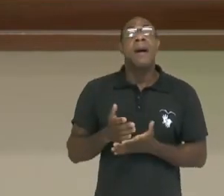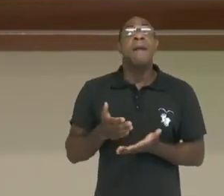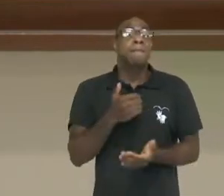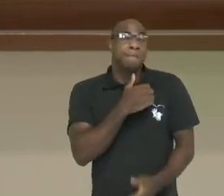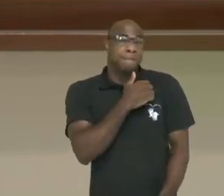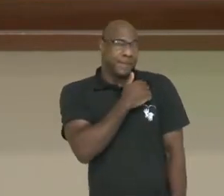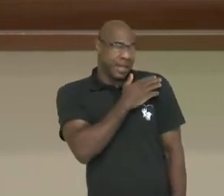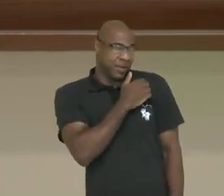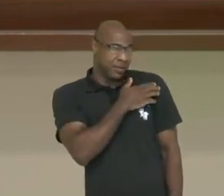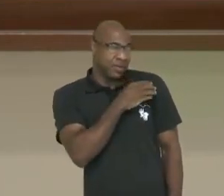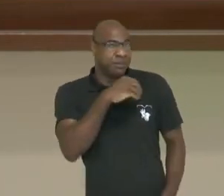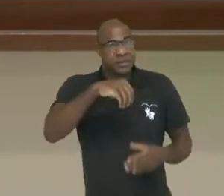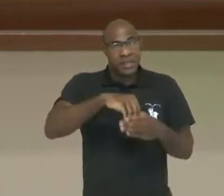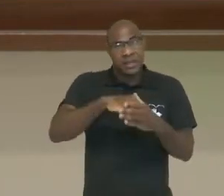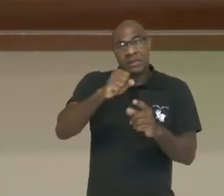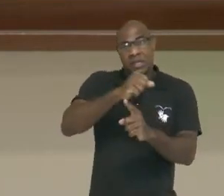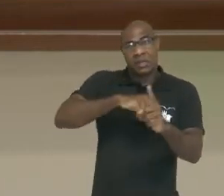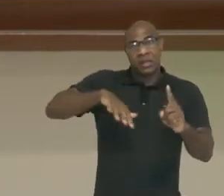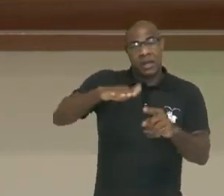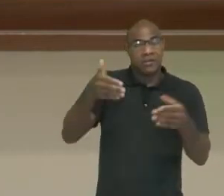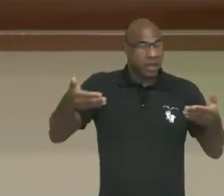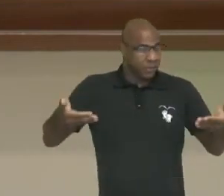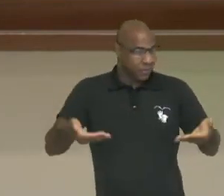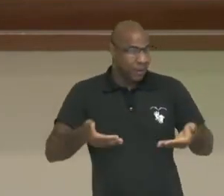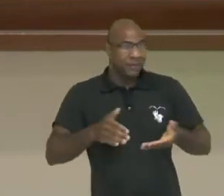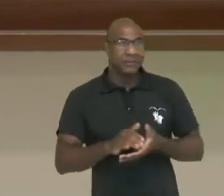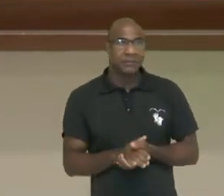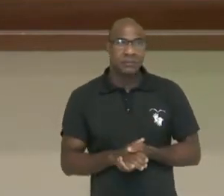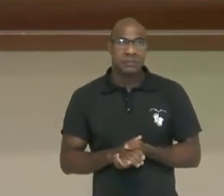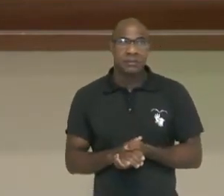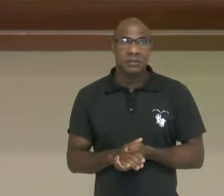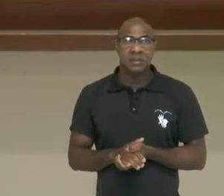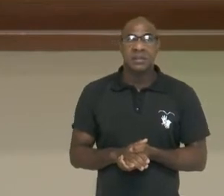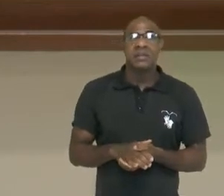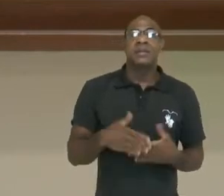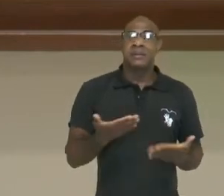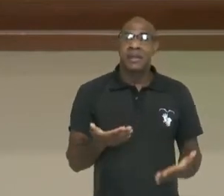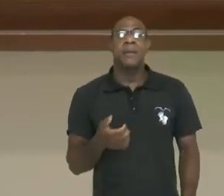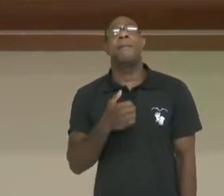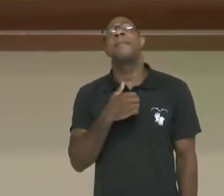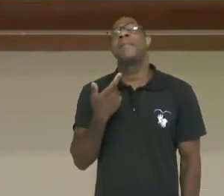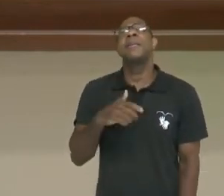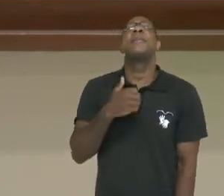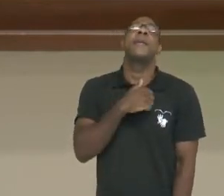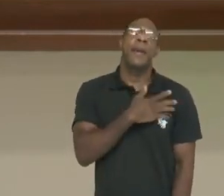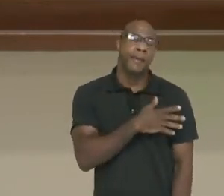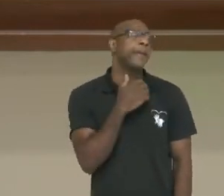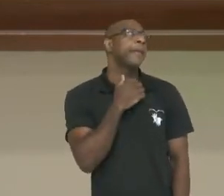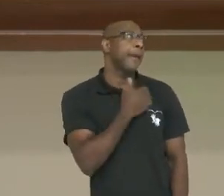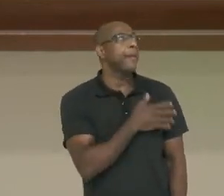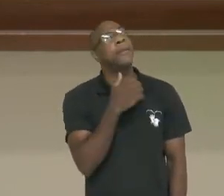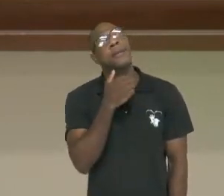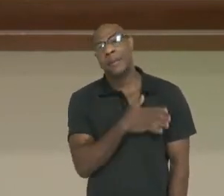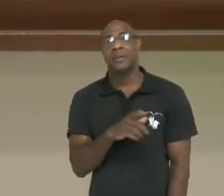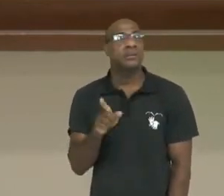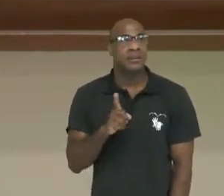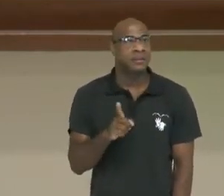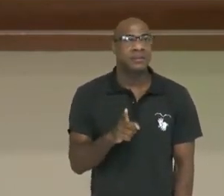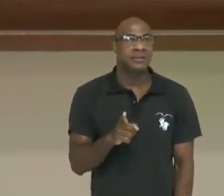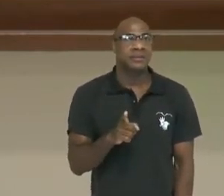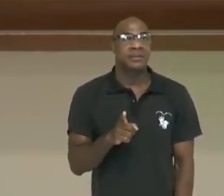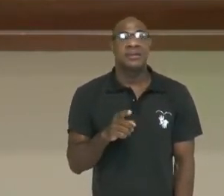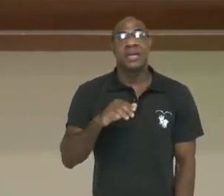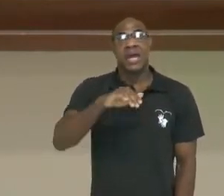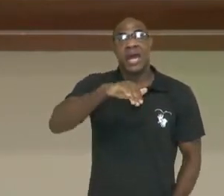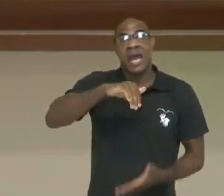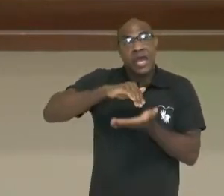Preconceito na sociedade atual. Para evitar o preconceito, eu eventualmente vou